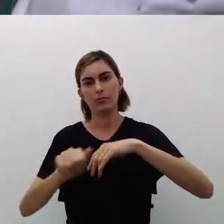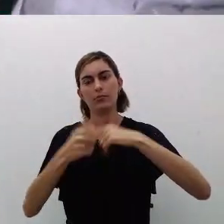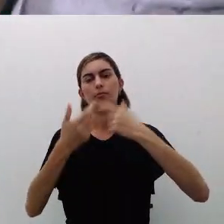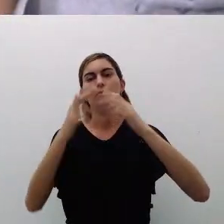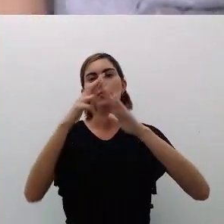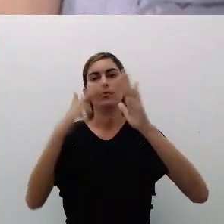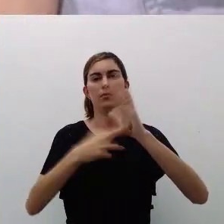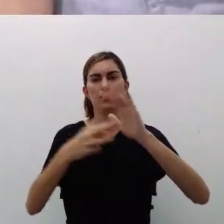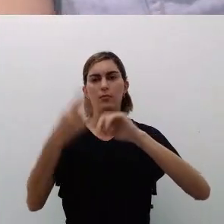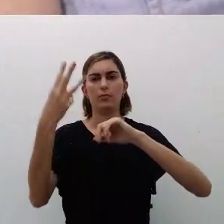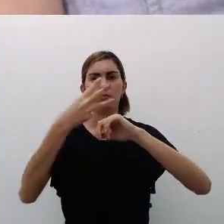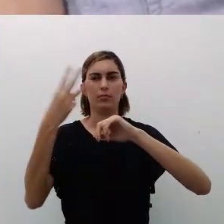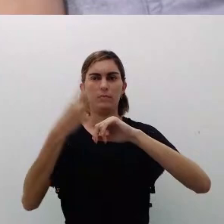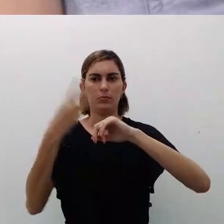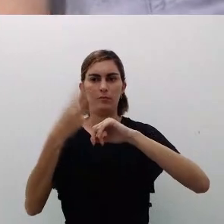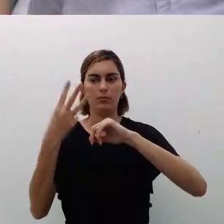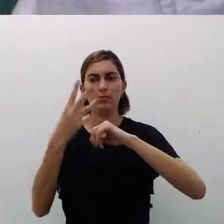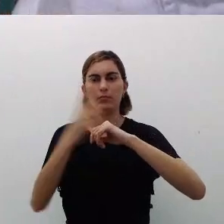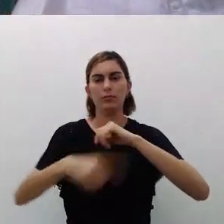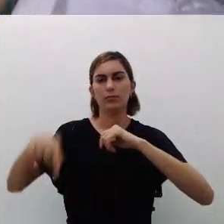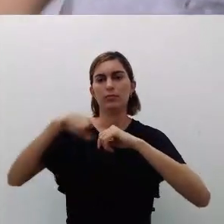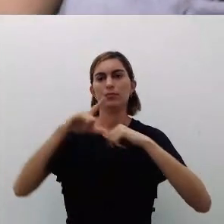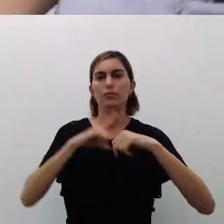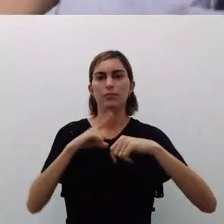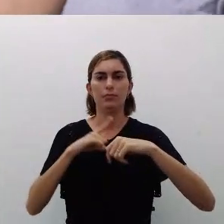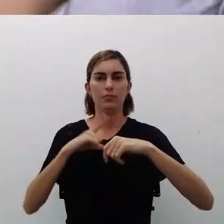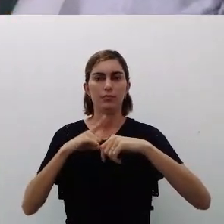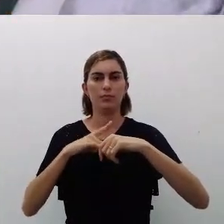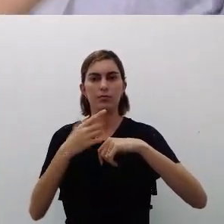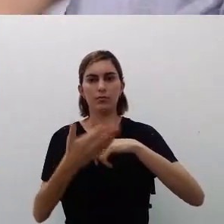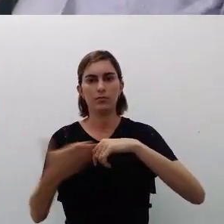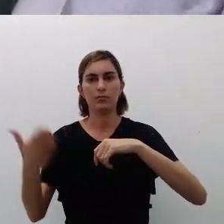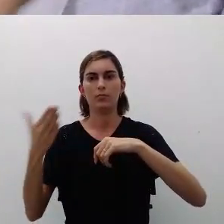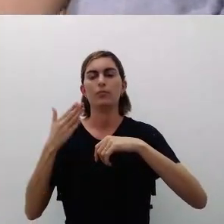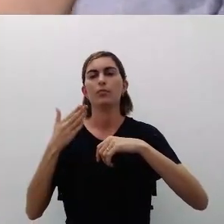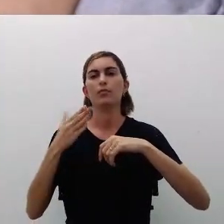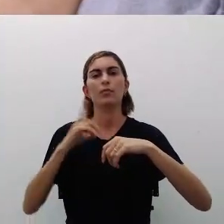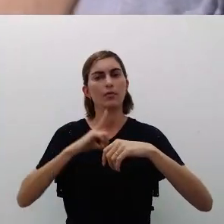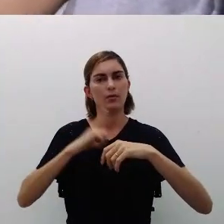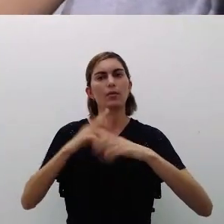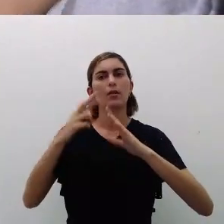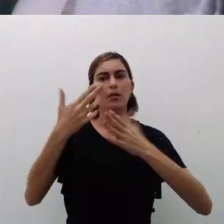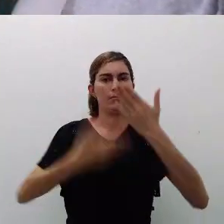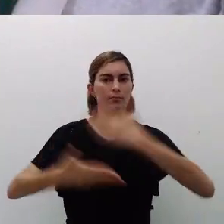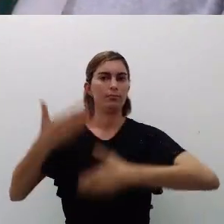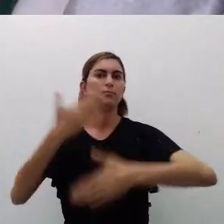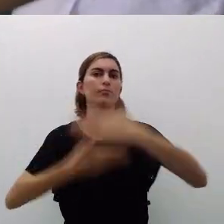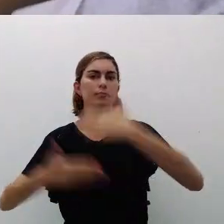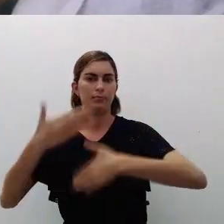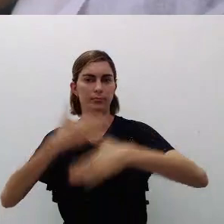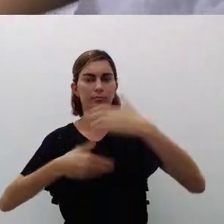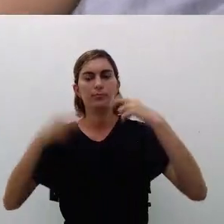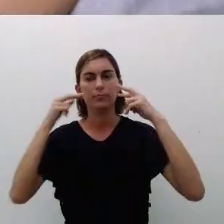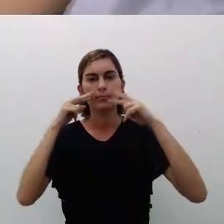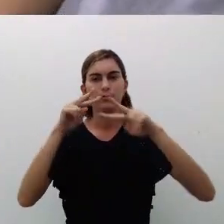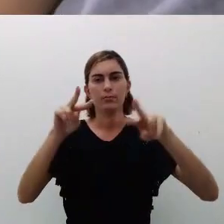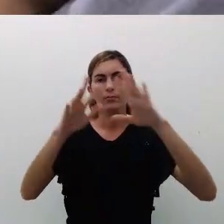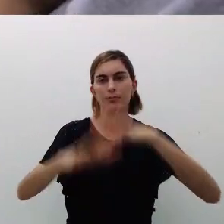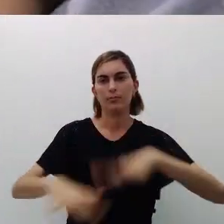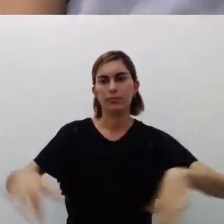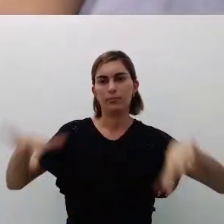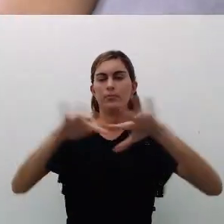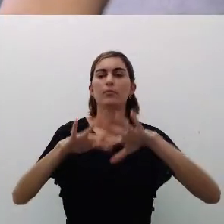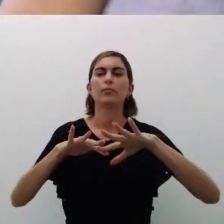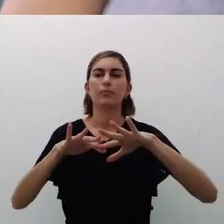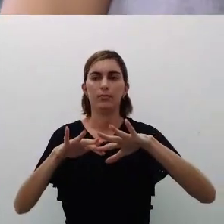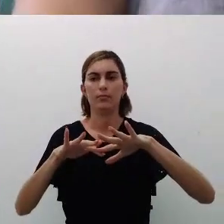terços, nós temos aqui, tem uma relação, veja a área desta área e com